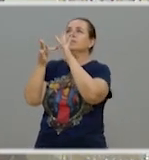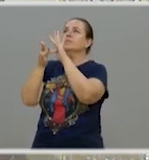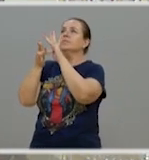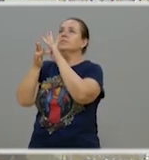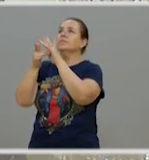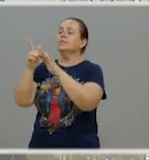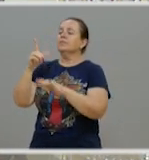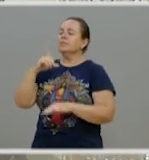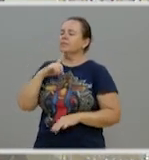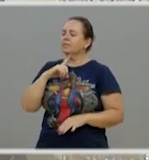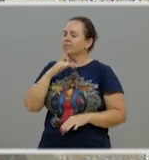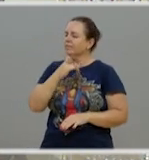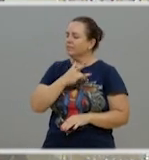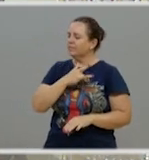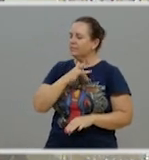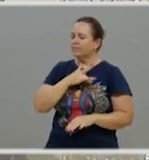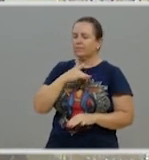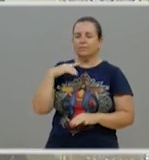Cristo,